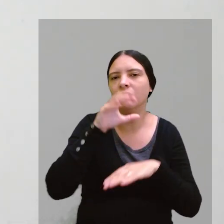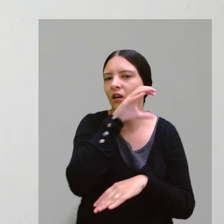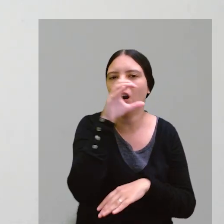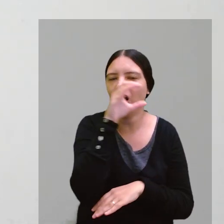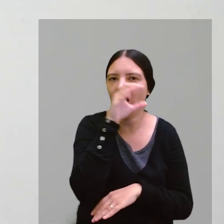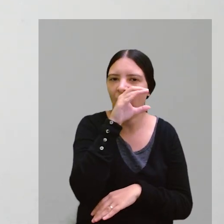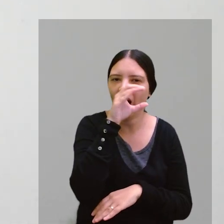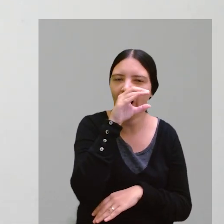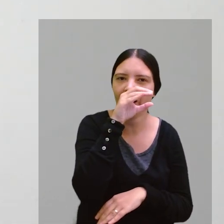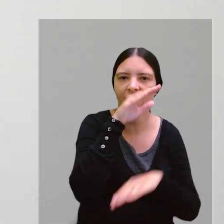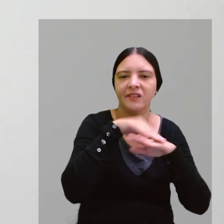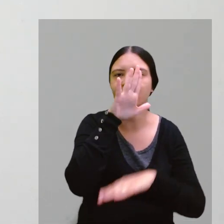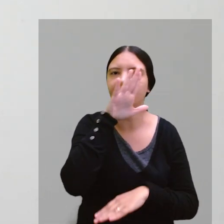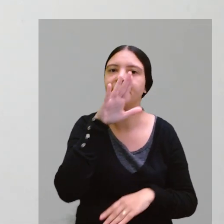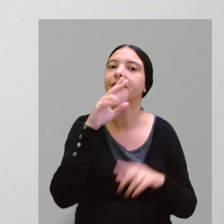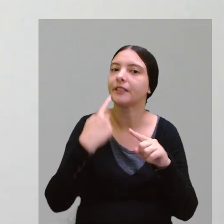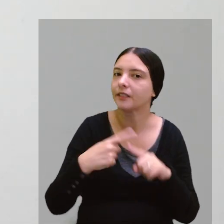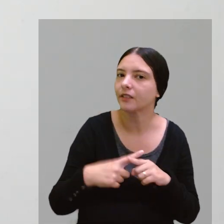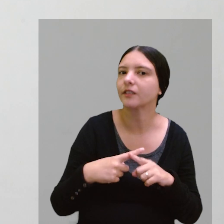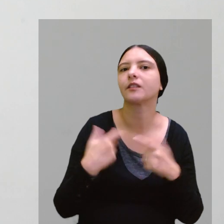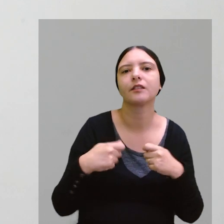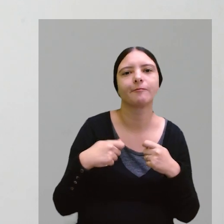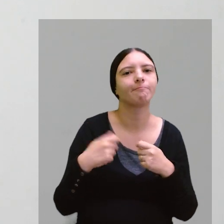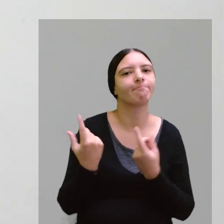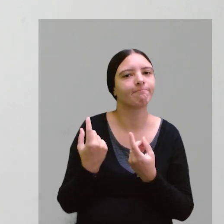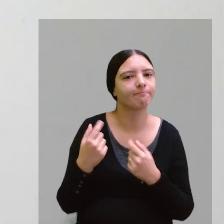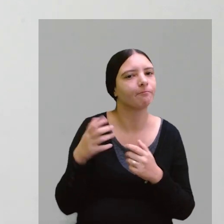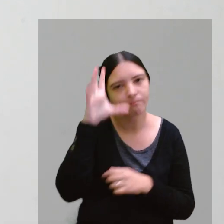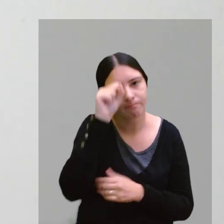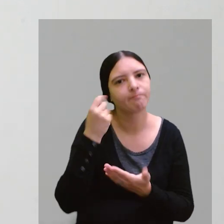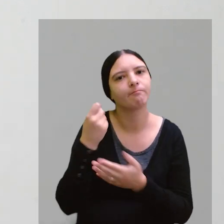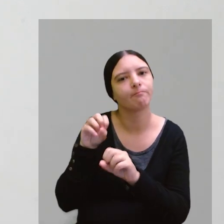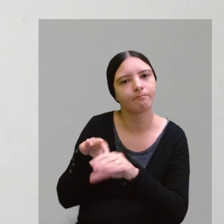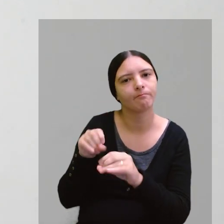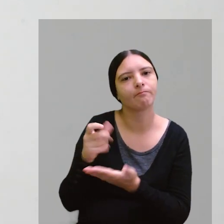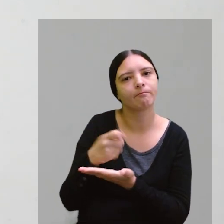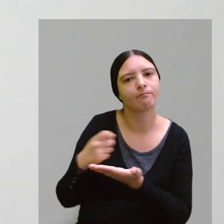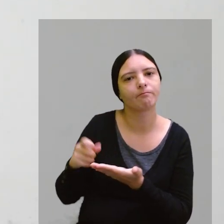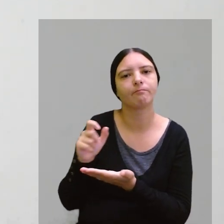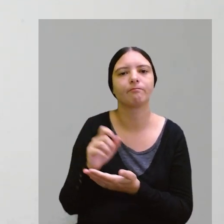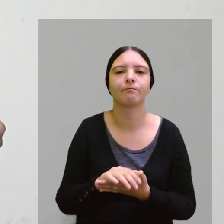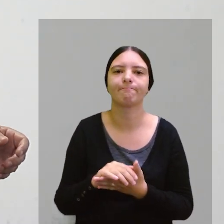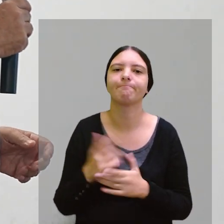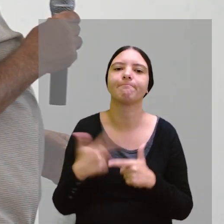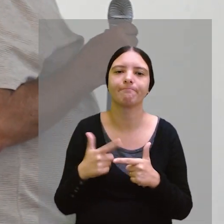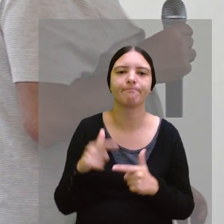Então vocês veem como é que é a importância de combater o analfabetismo, que é um problema social no Brasil até